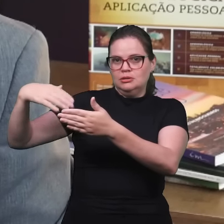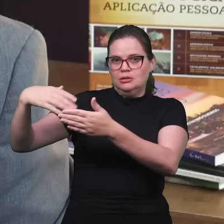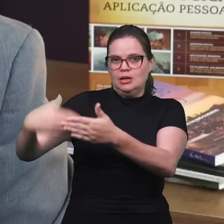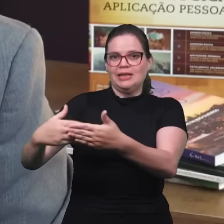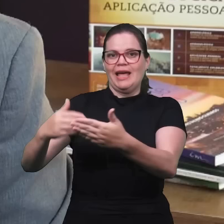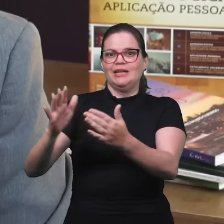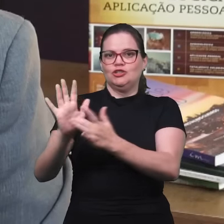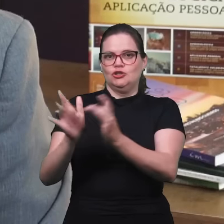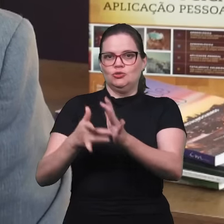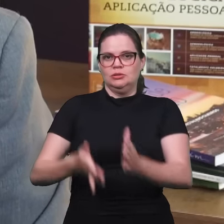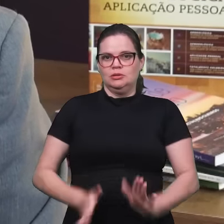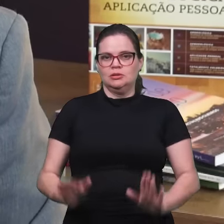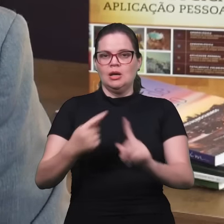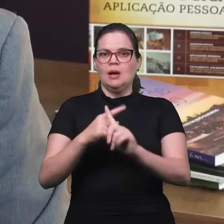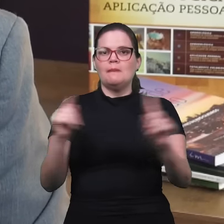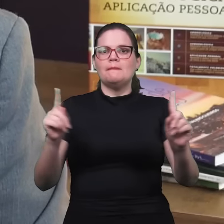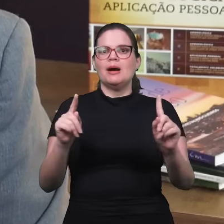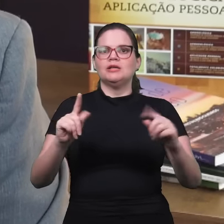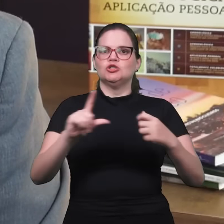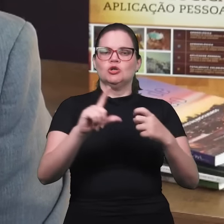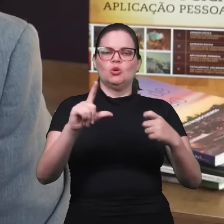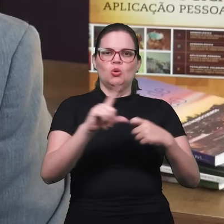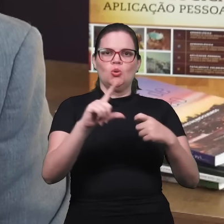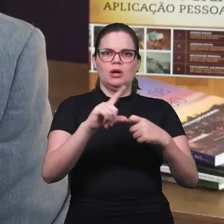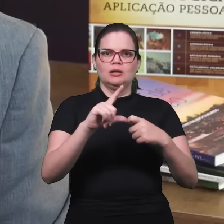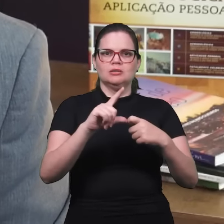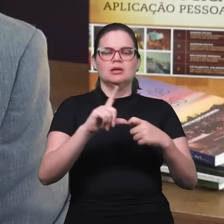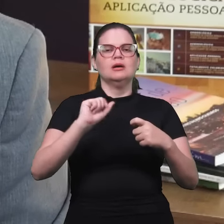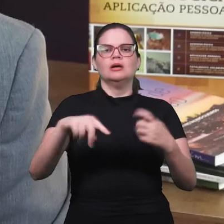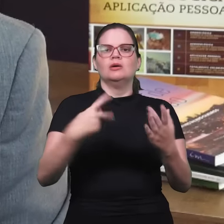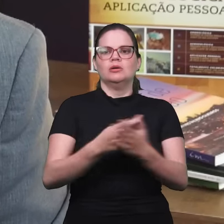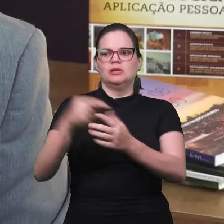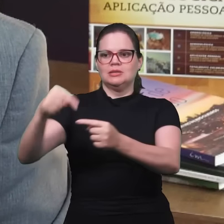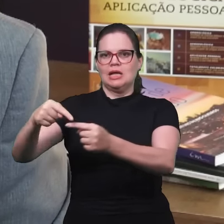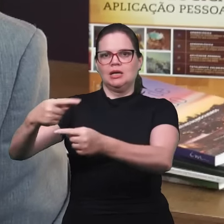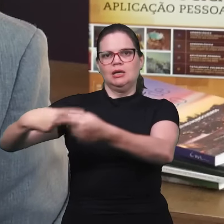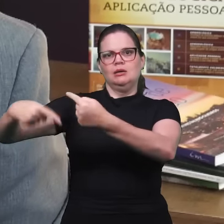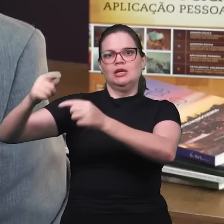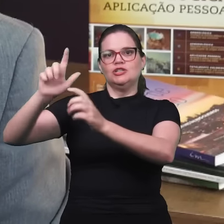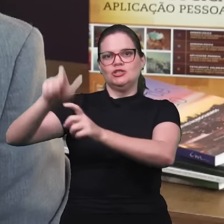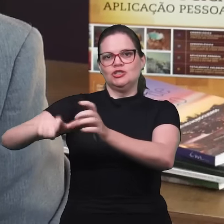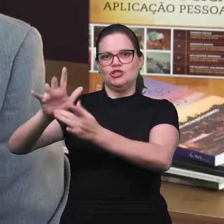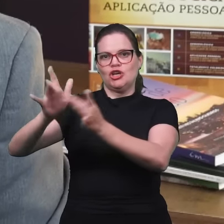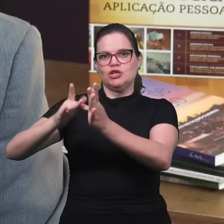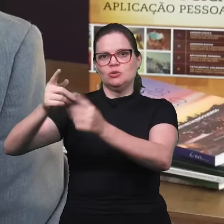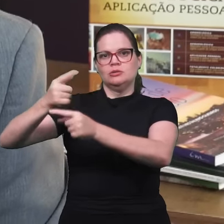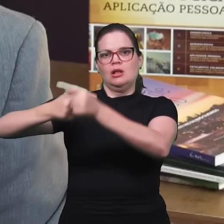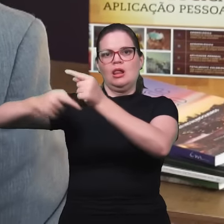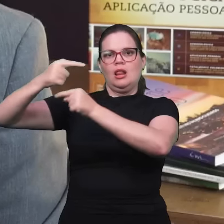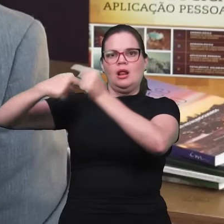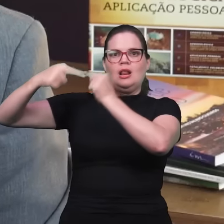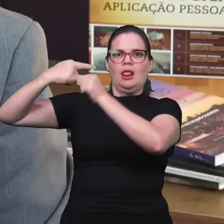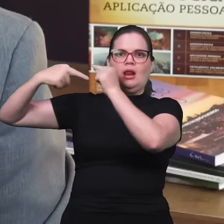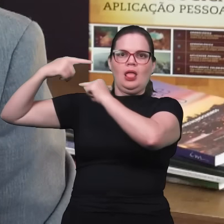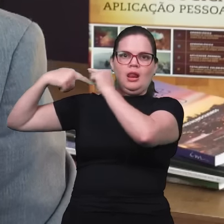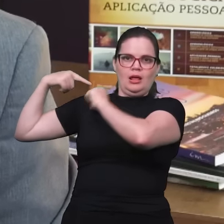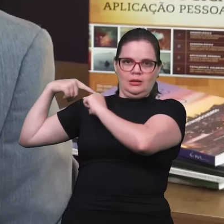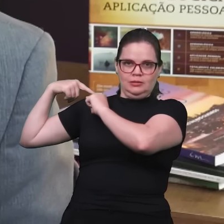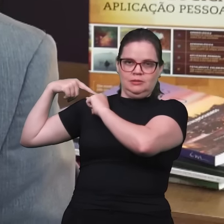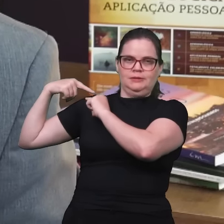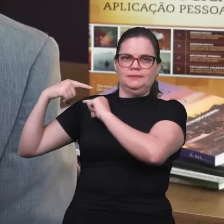Agora, Lucas começa de trás para frente. Ele começa do Senhor Jesus e ele vai regredindo no